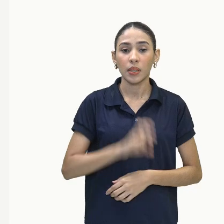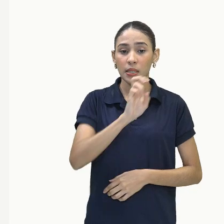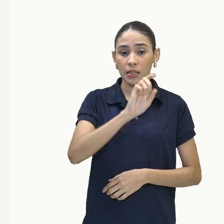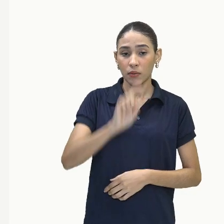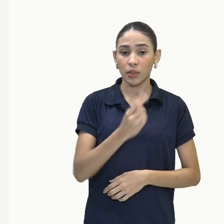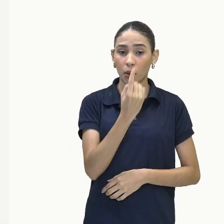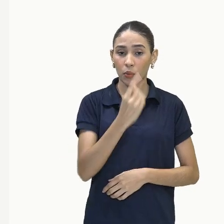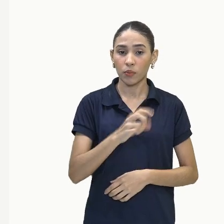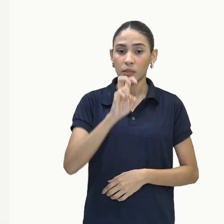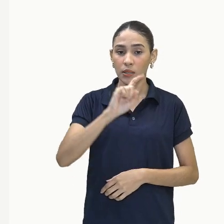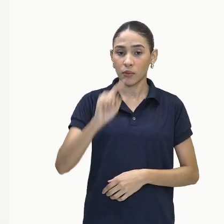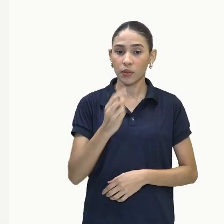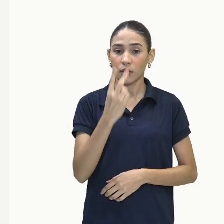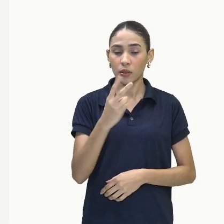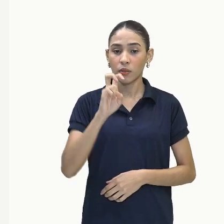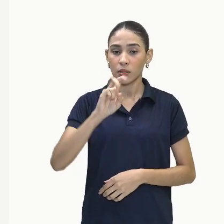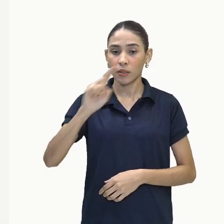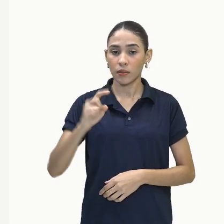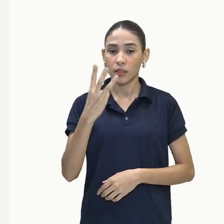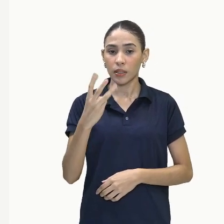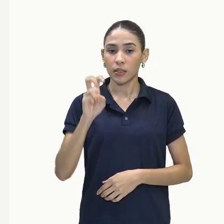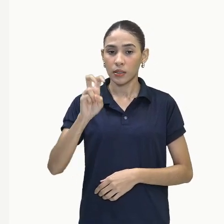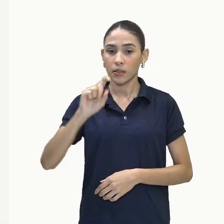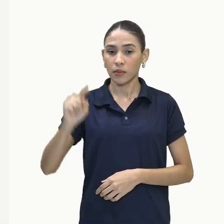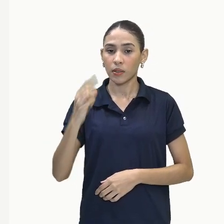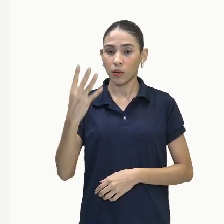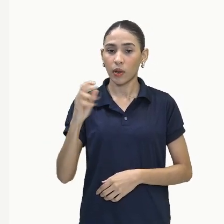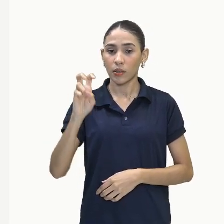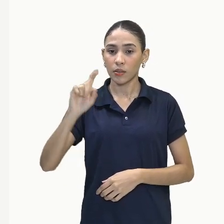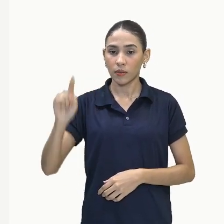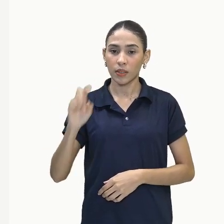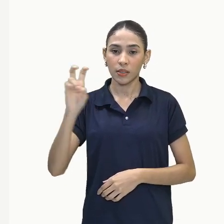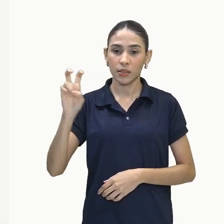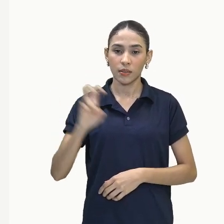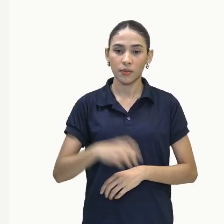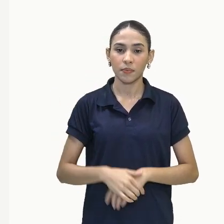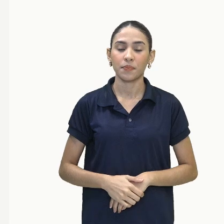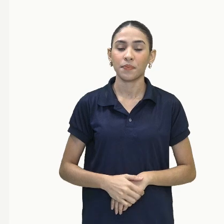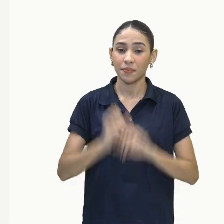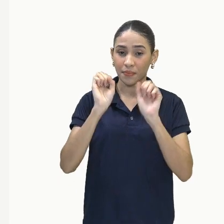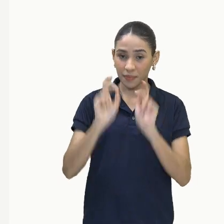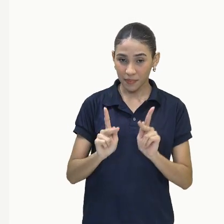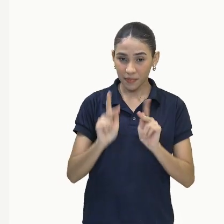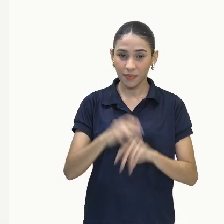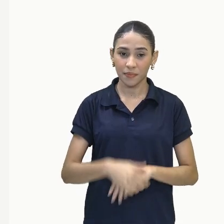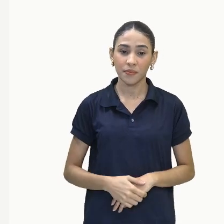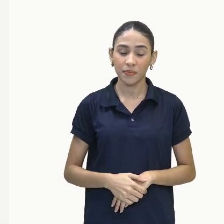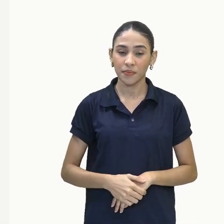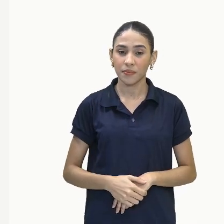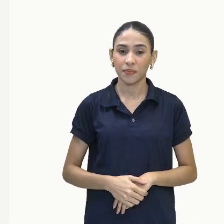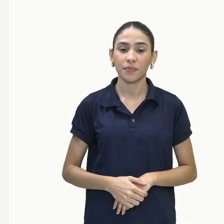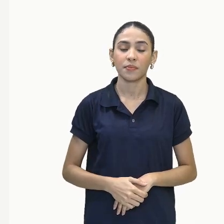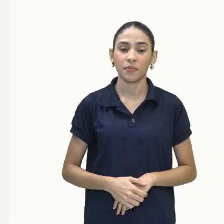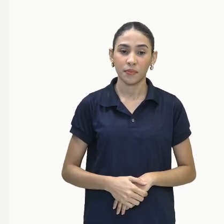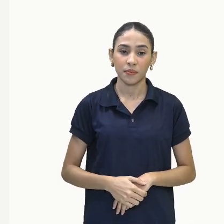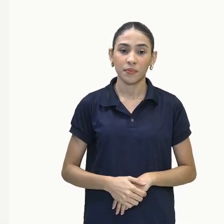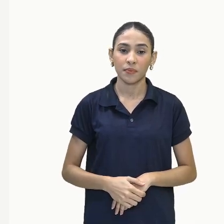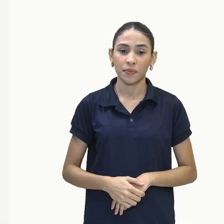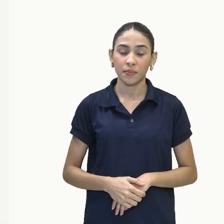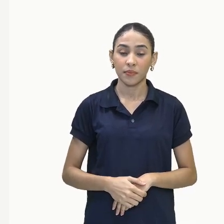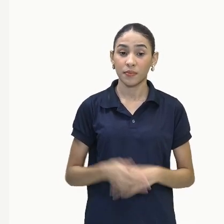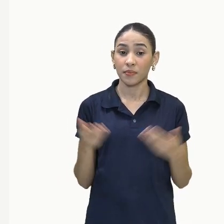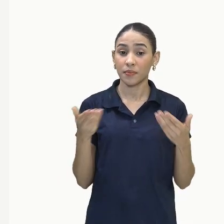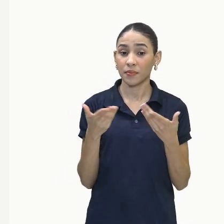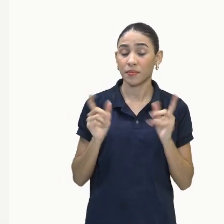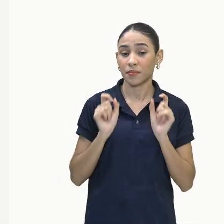5, 1, 5, 2, 5, 3, 5, 4, 5, 5. Ok, tranquilo, professor. E